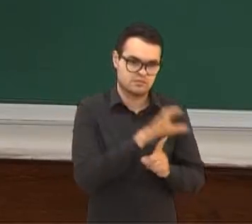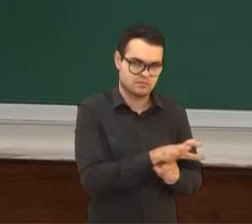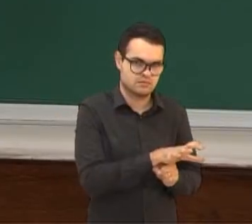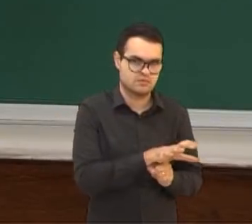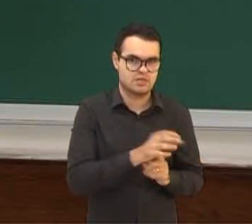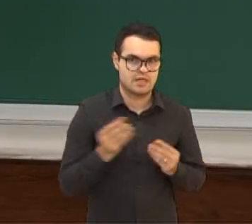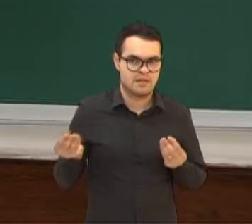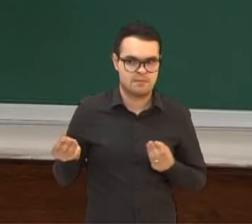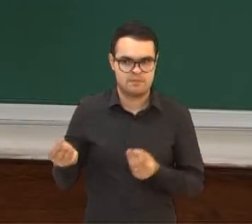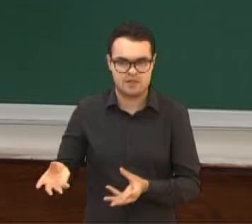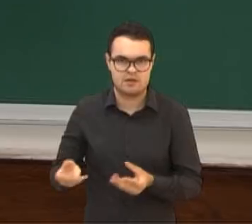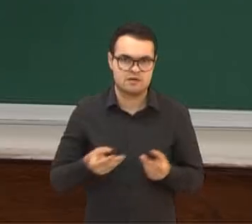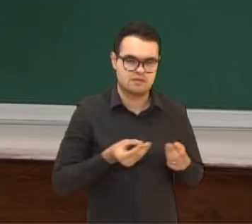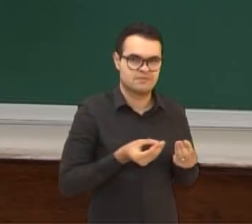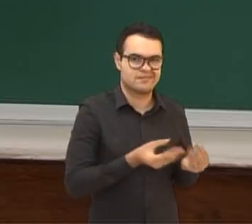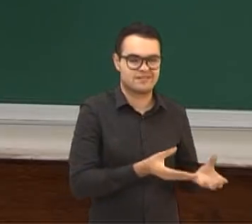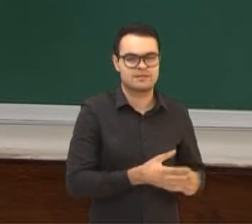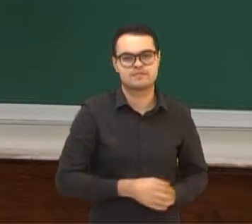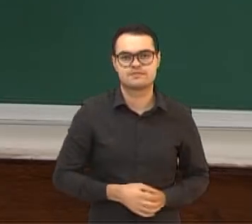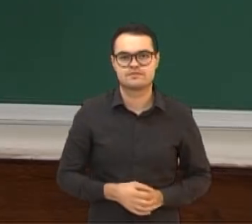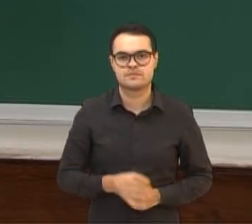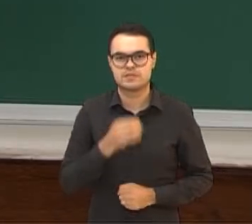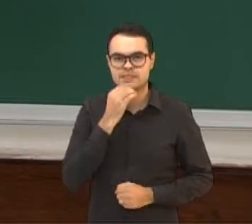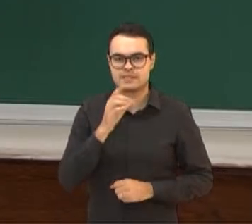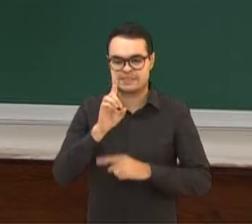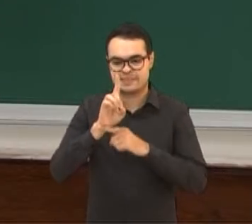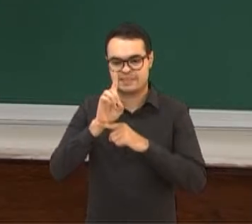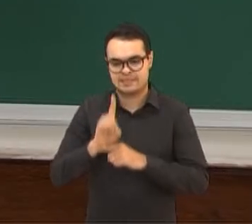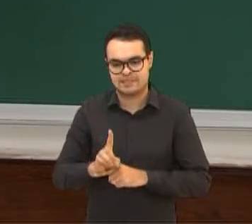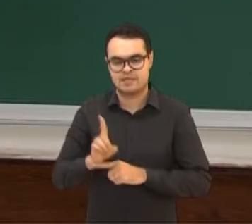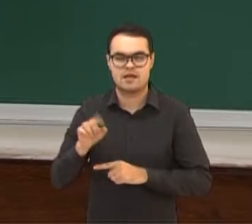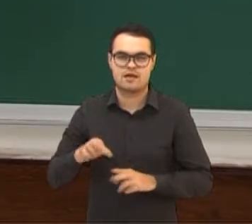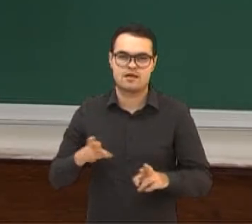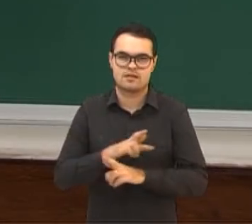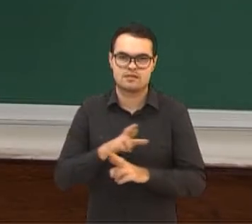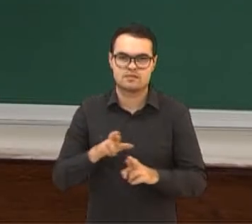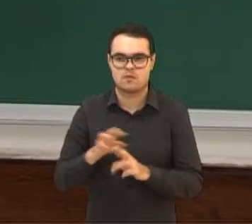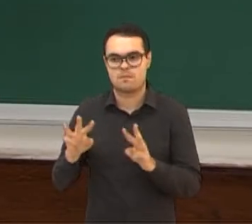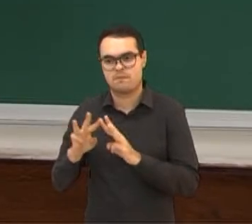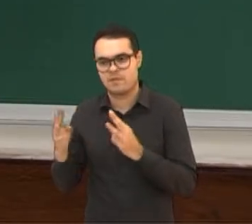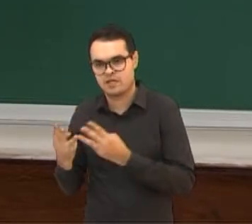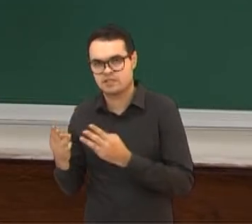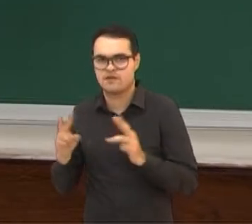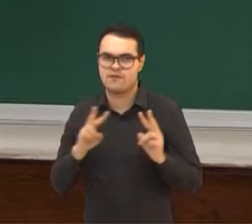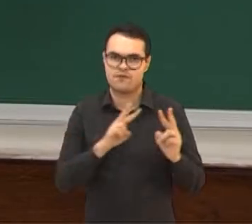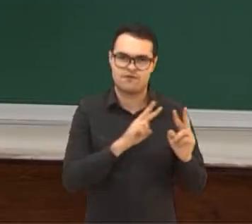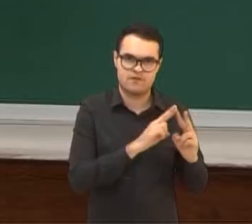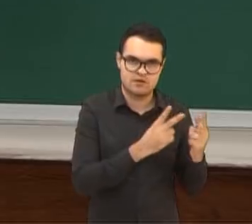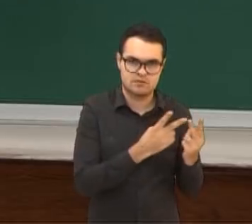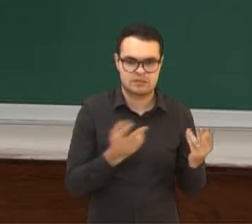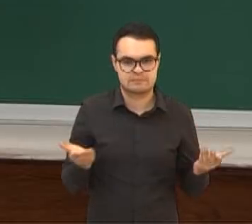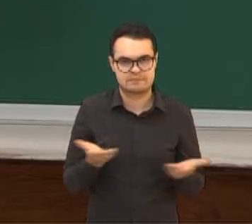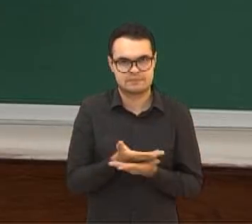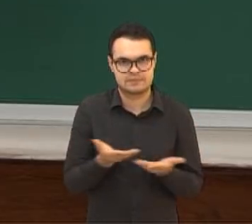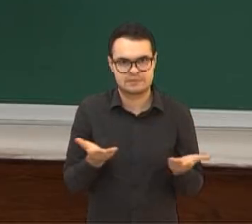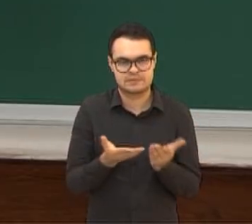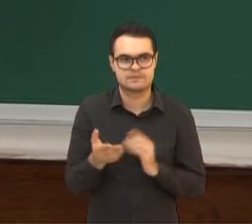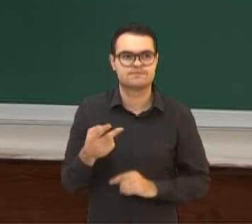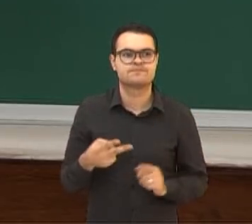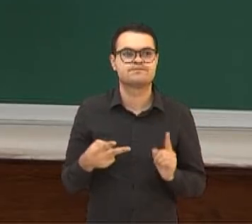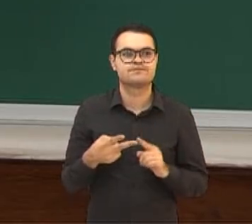ser aplicada a essa matéria. Quando eu falo de densidade, estou falando da relação entre a massa e o volume, certo? Quando eu falo